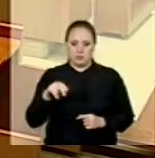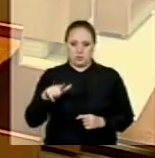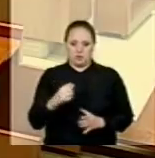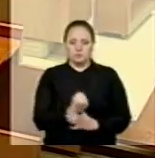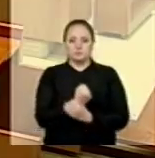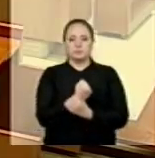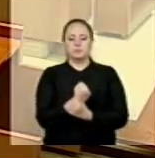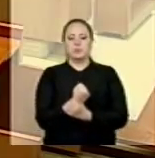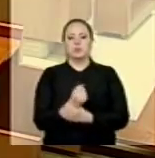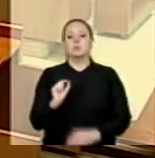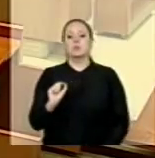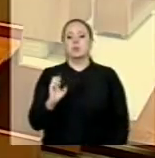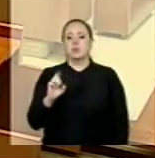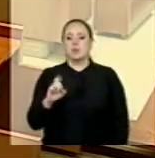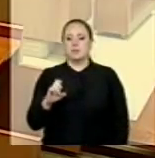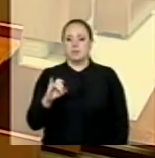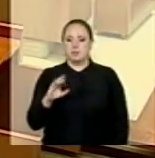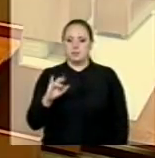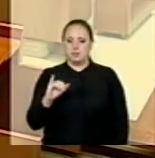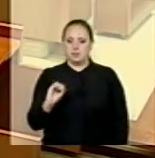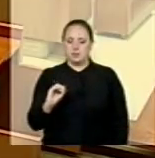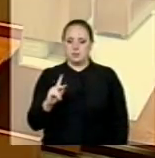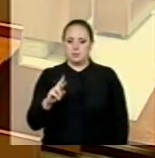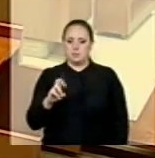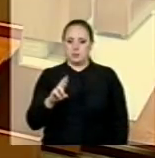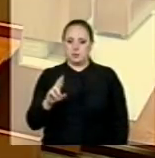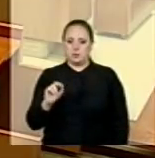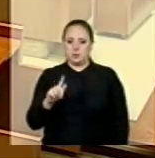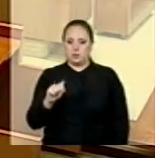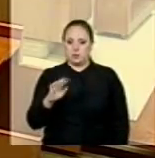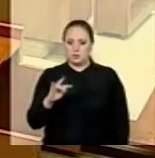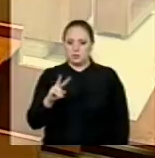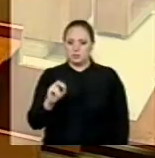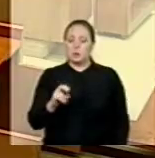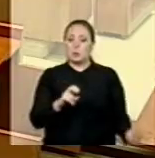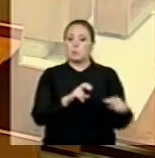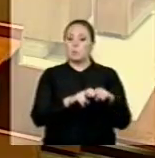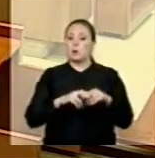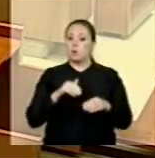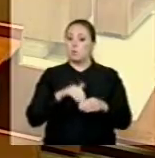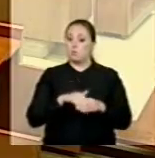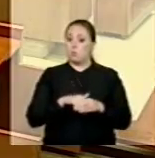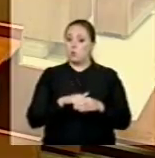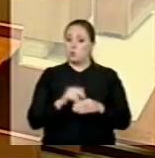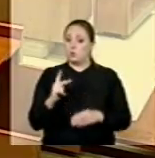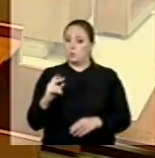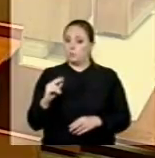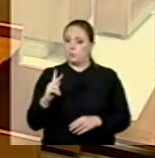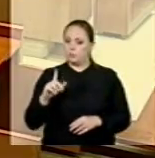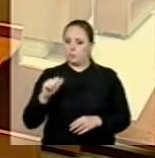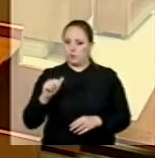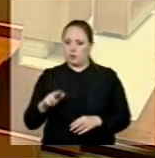exercício das prerrogativas atribuídas pelo voto popular aos